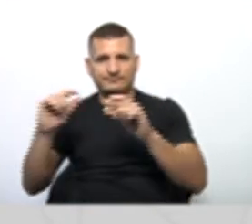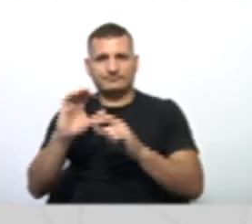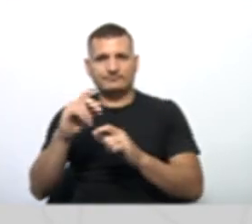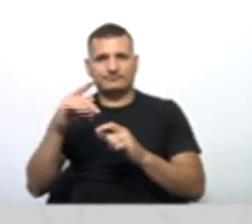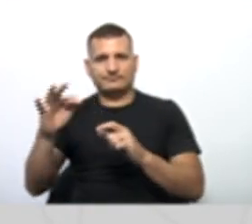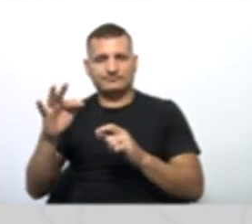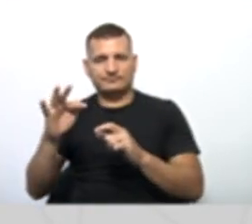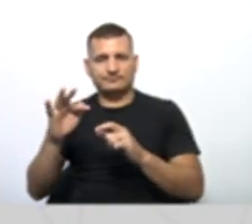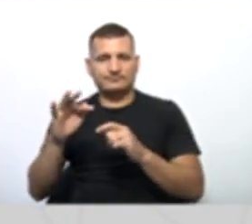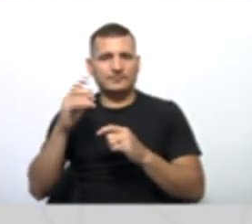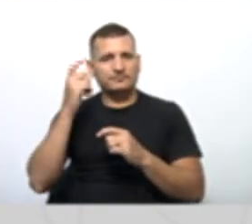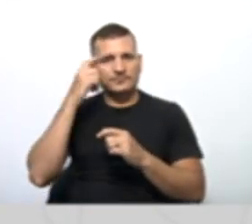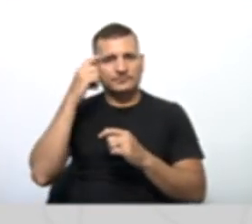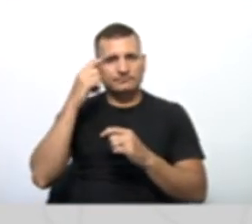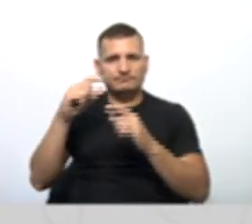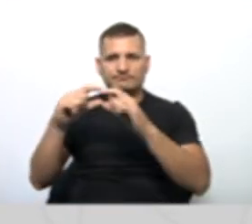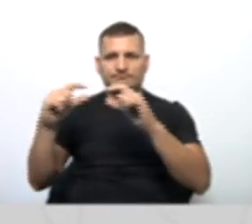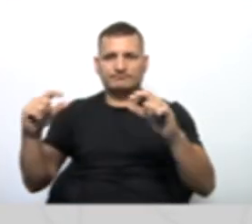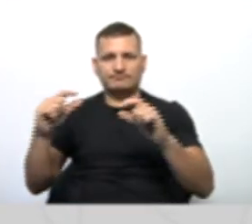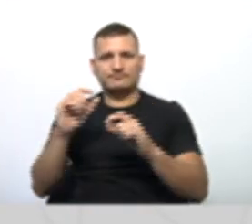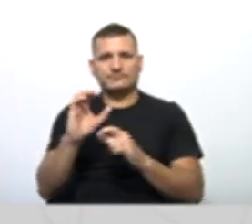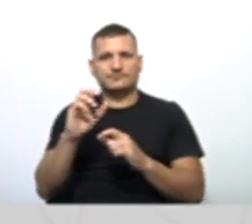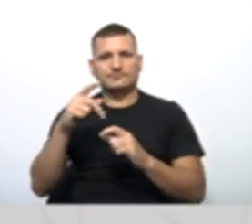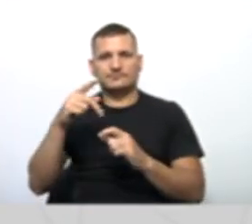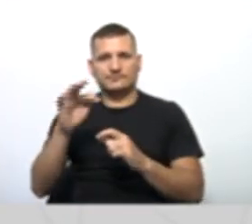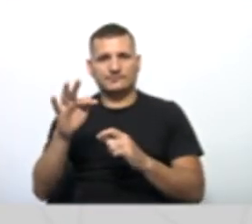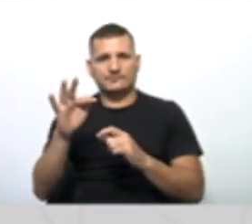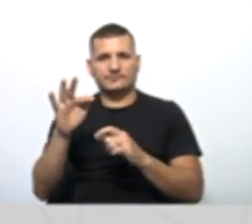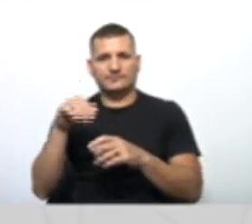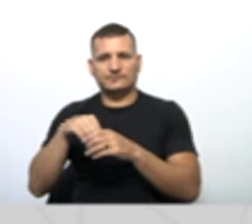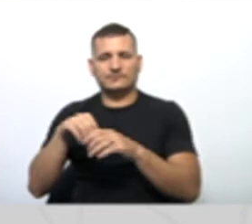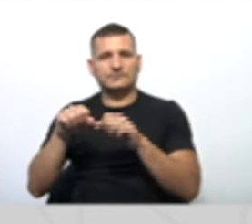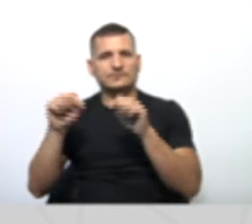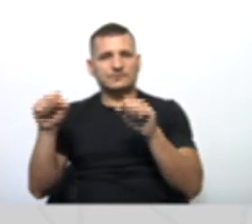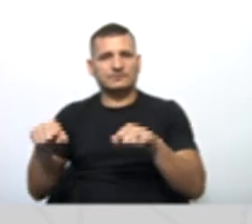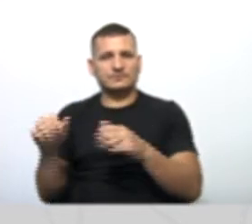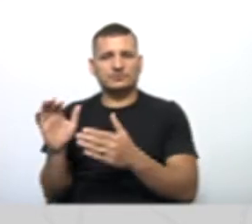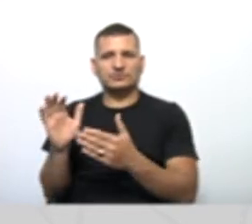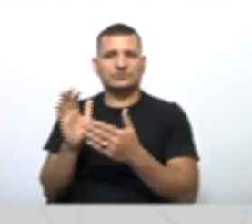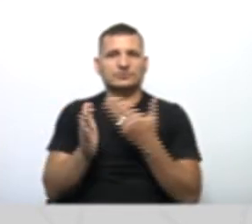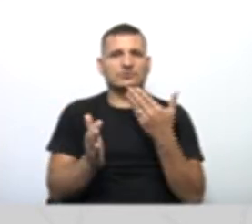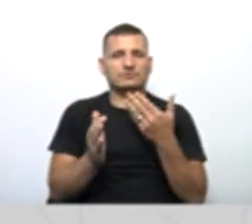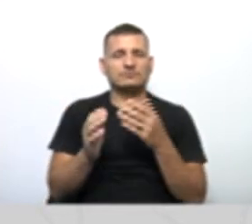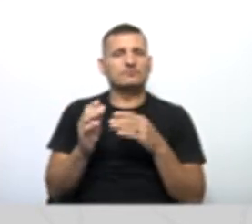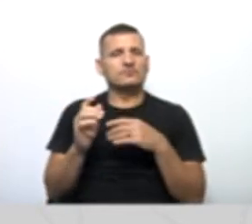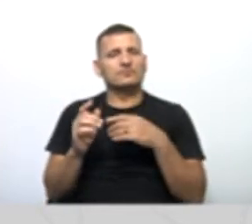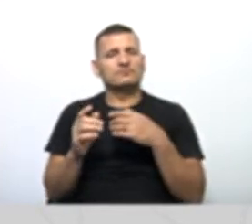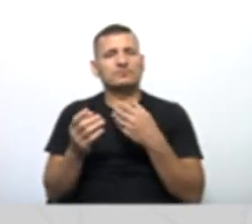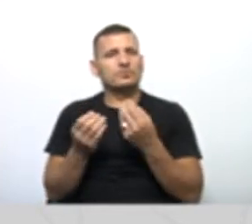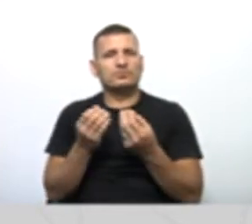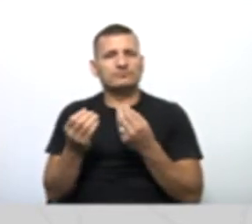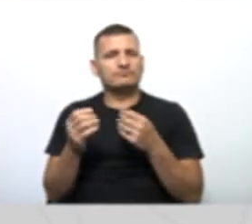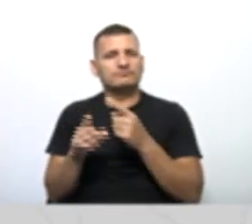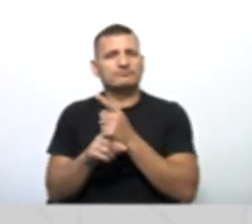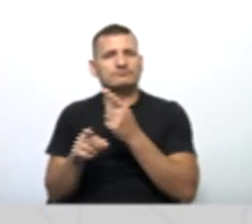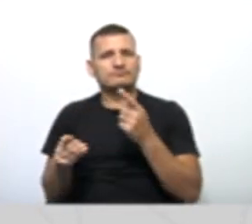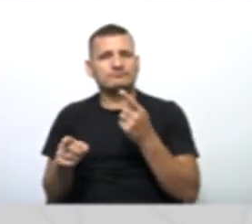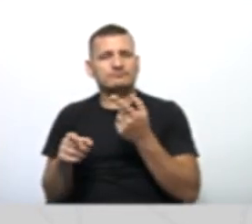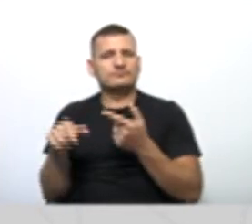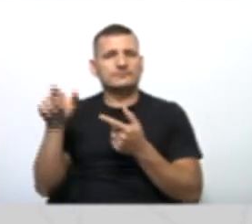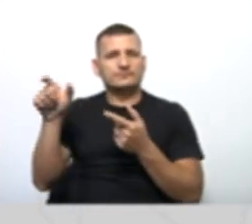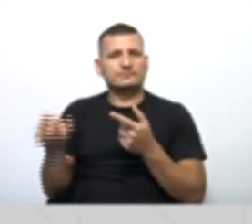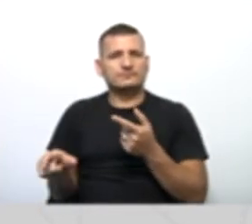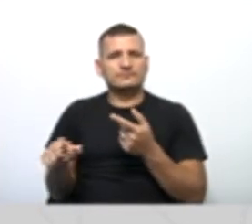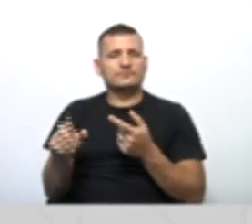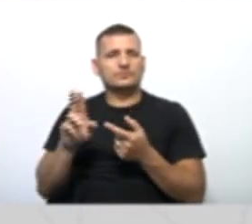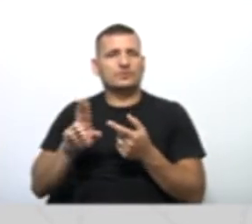Então, imagina, vou tirar o campo CPF de um sistema. Aí depois, como é que eu vou localizar esse cliente, né, ou esse usuário lá